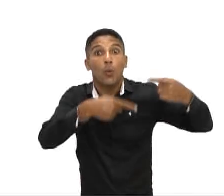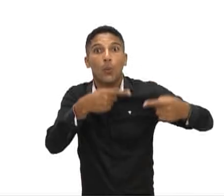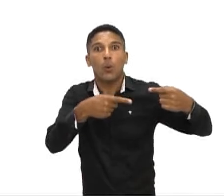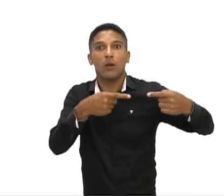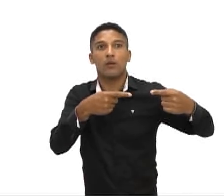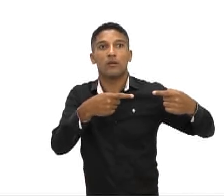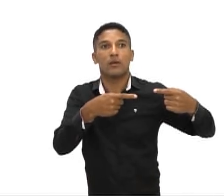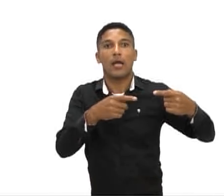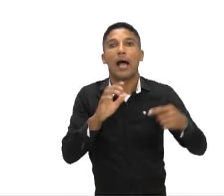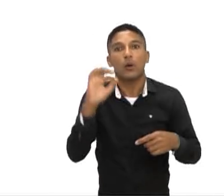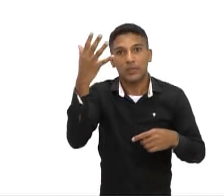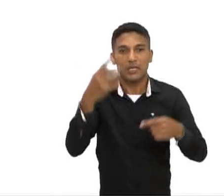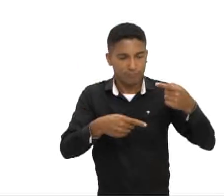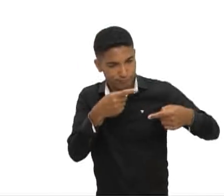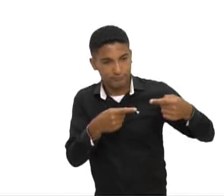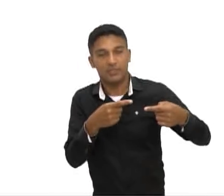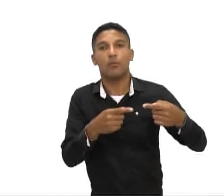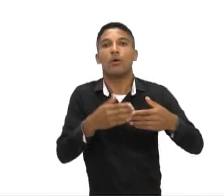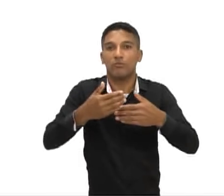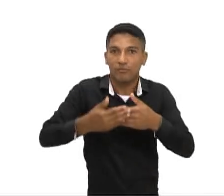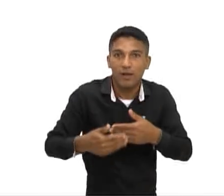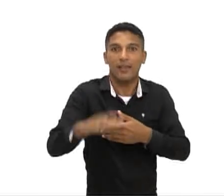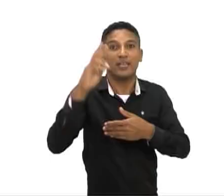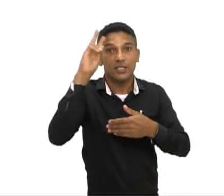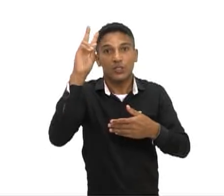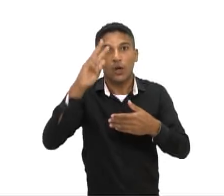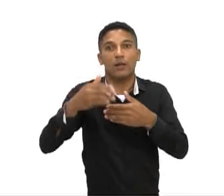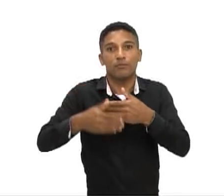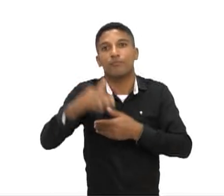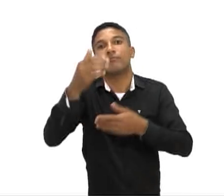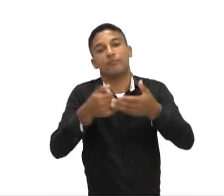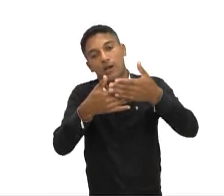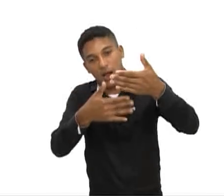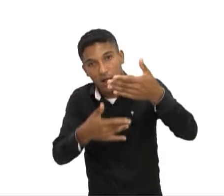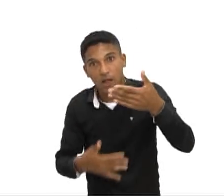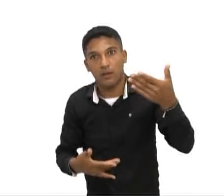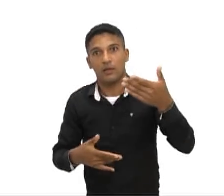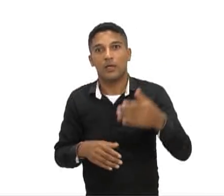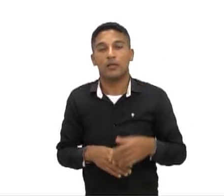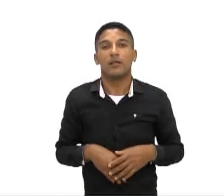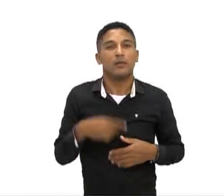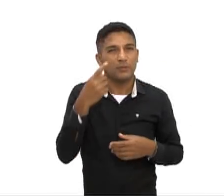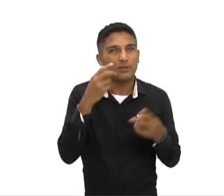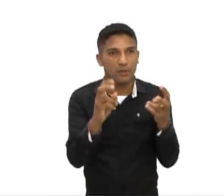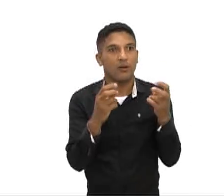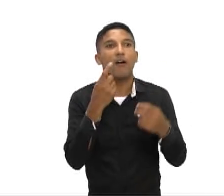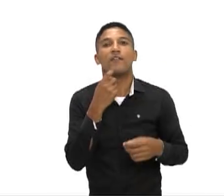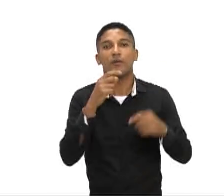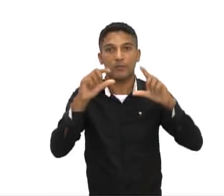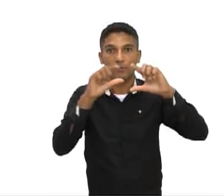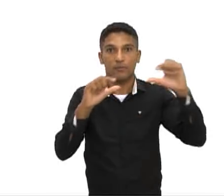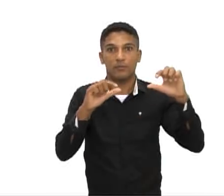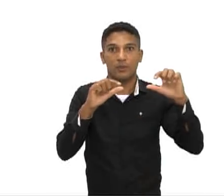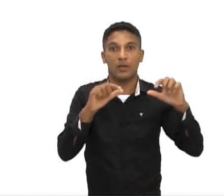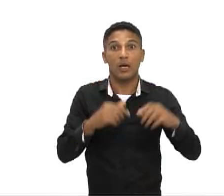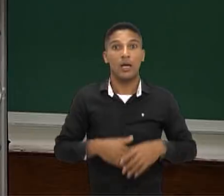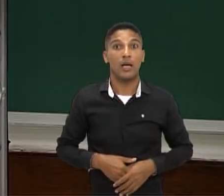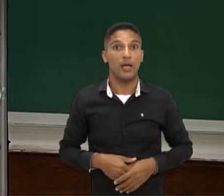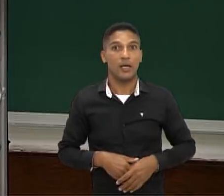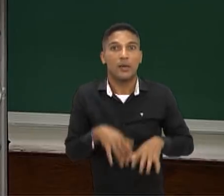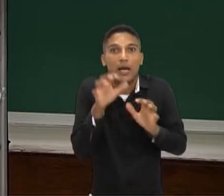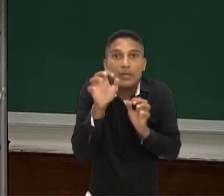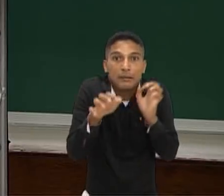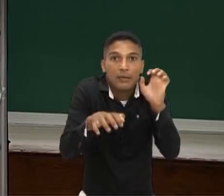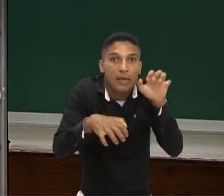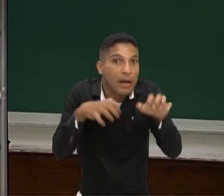e com o couro fazer um tamborim. Mas e depois? O gato logo endireitou as orelhas, querendo ouvir melhor um assunto de tamanho interesse.